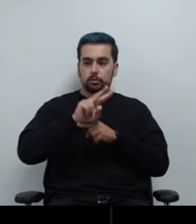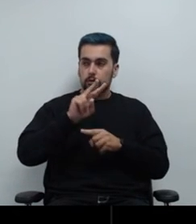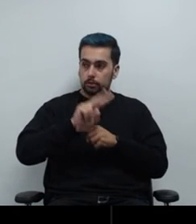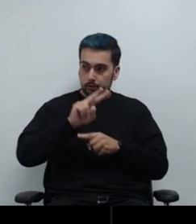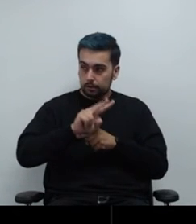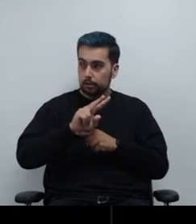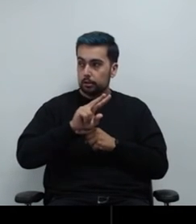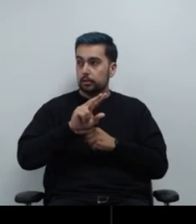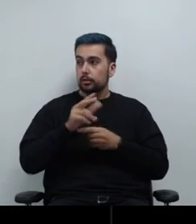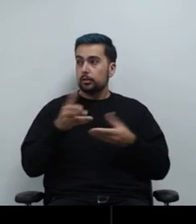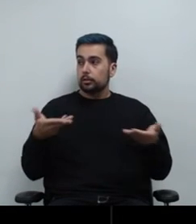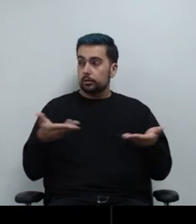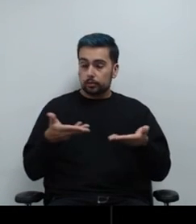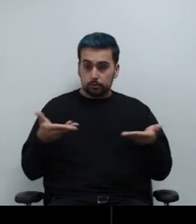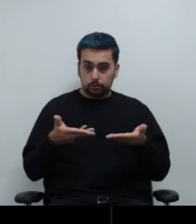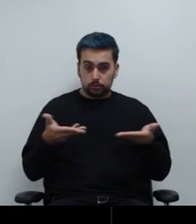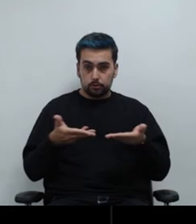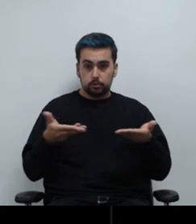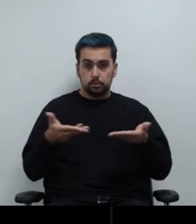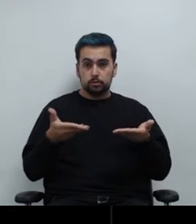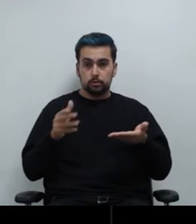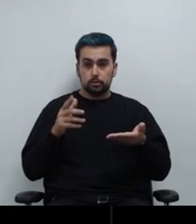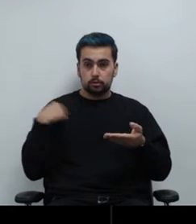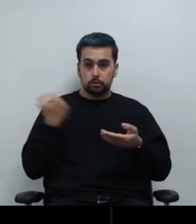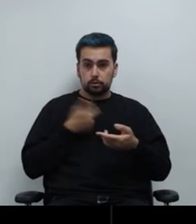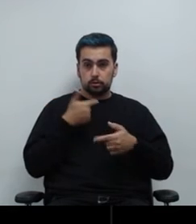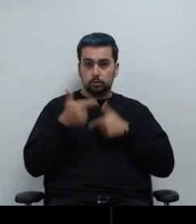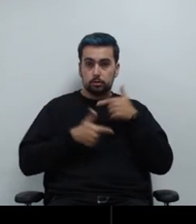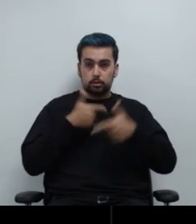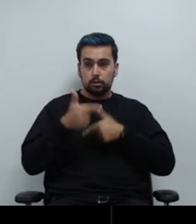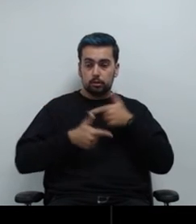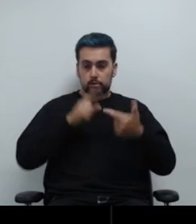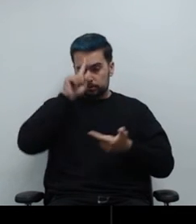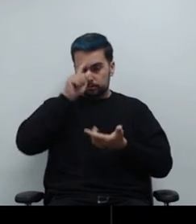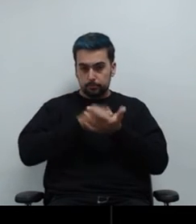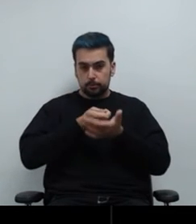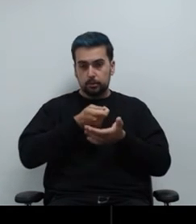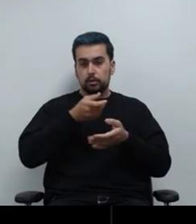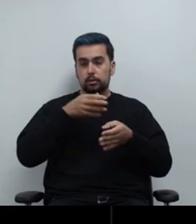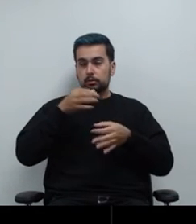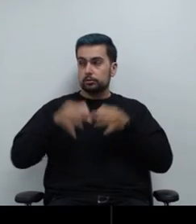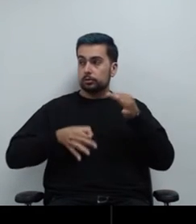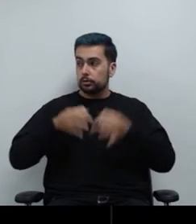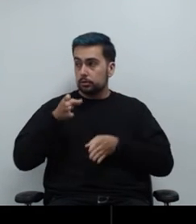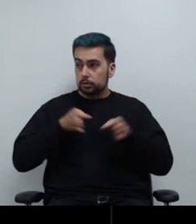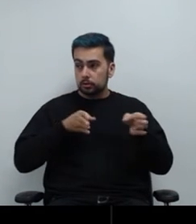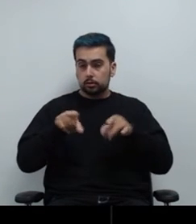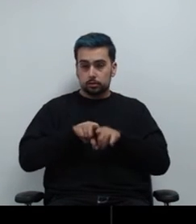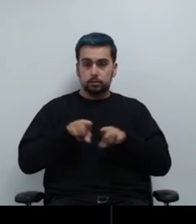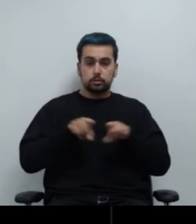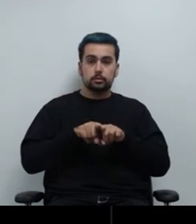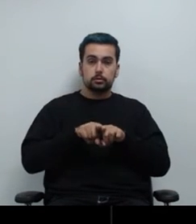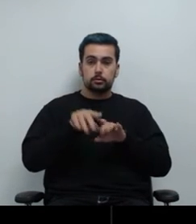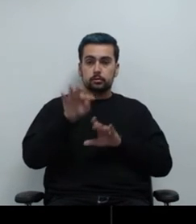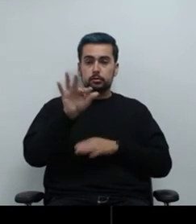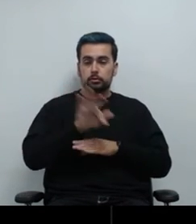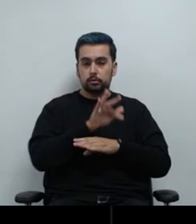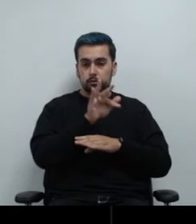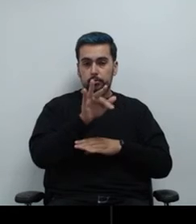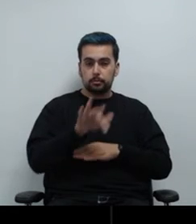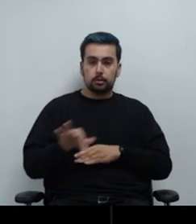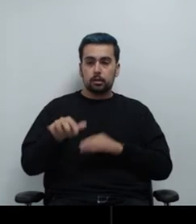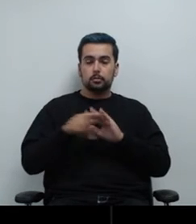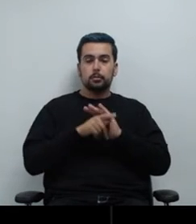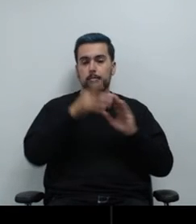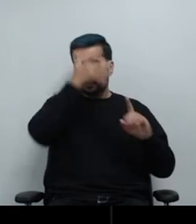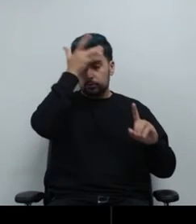né? Atualmente, a gente sabe que o trabalho do NUDIR congrega demandas de acesso à justiça, né? Formuladas também pela população